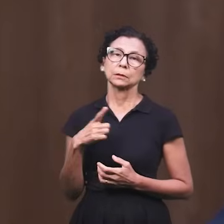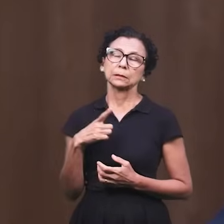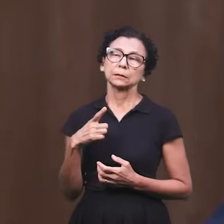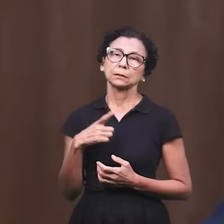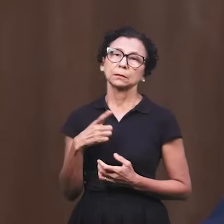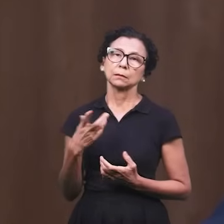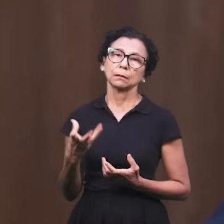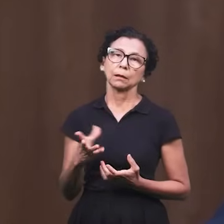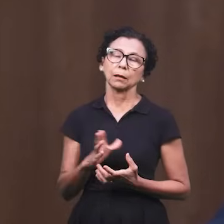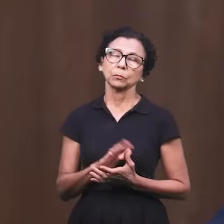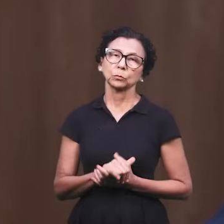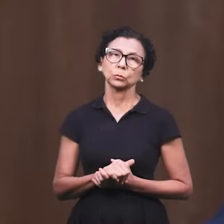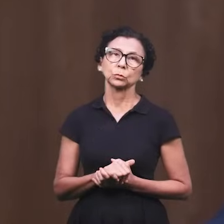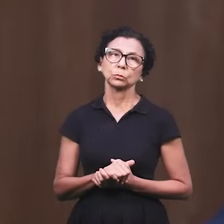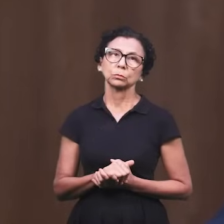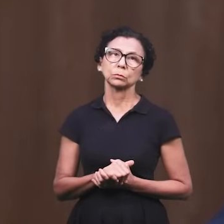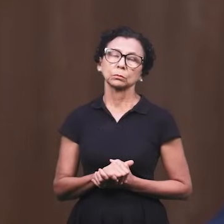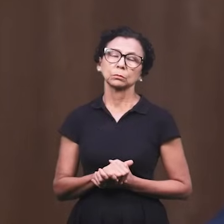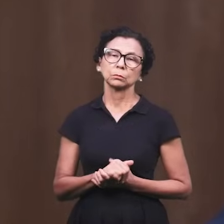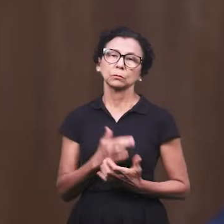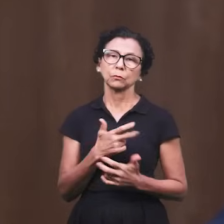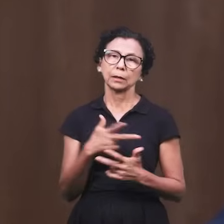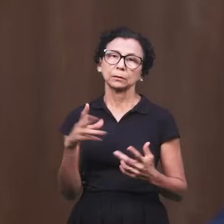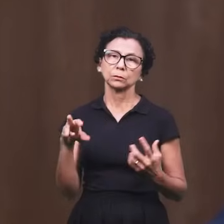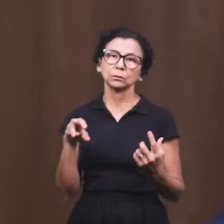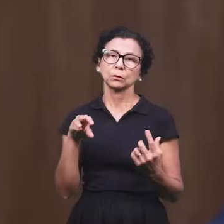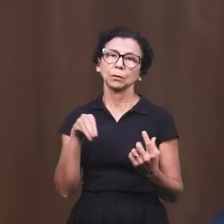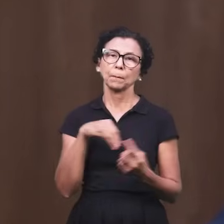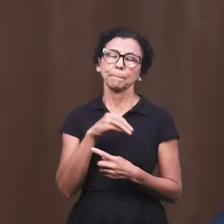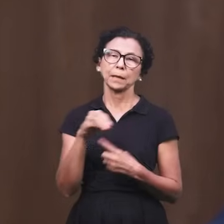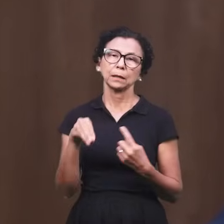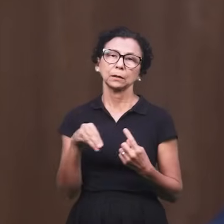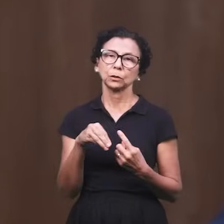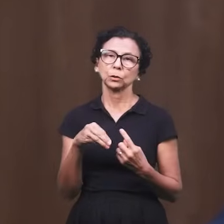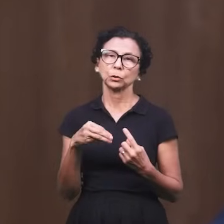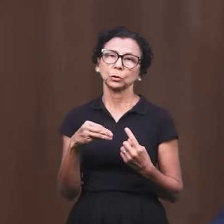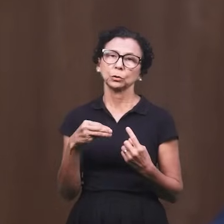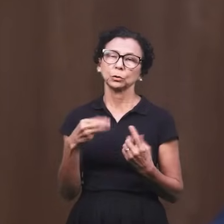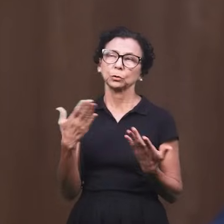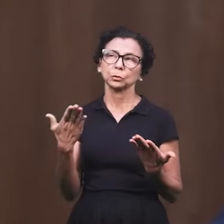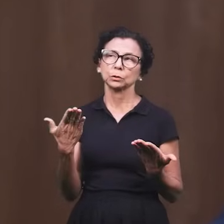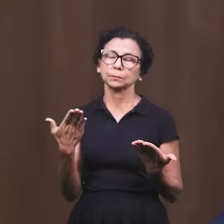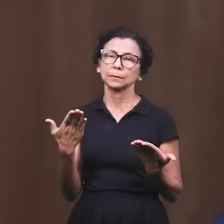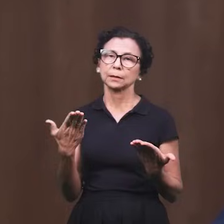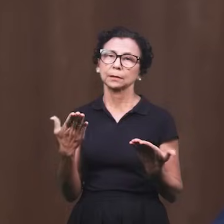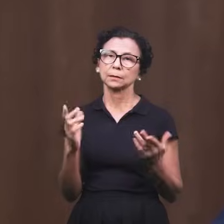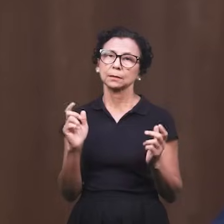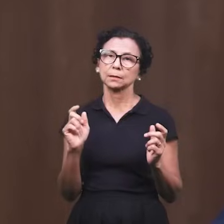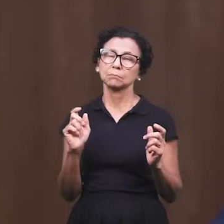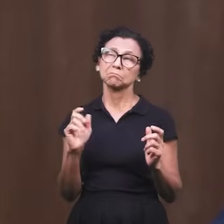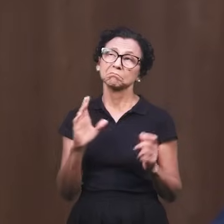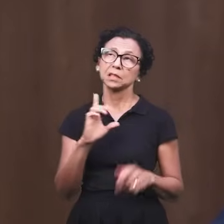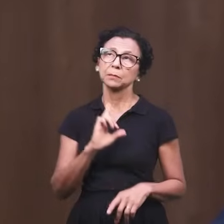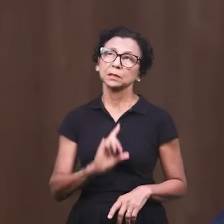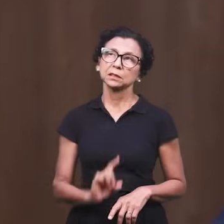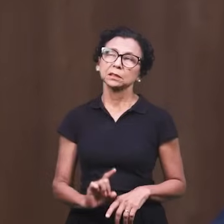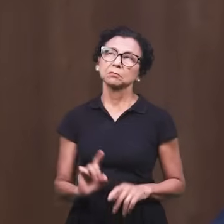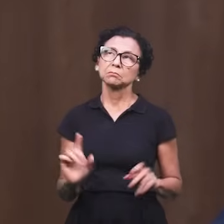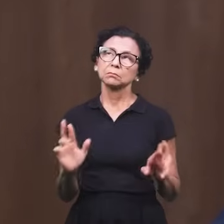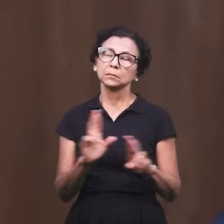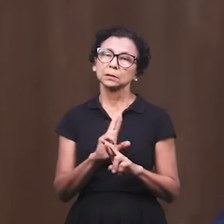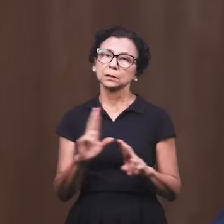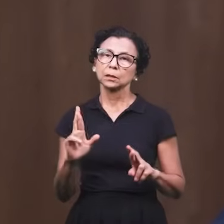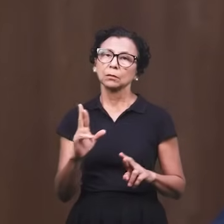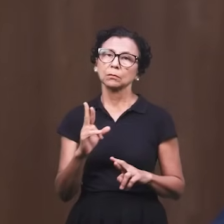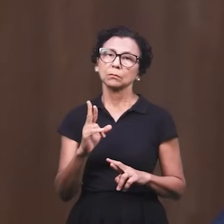equivocadamente, alguém pode ligar uma depressão como um problema espiritual. E nós